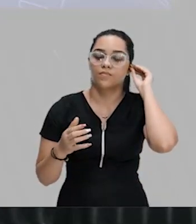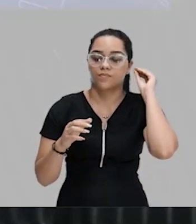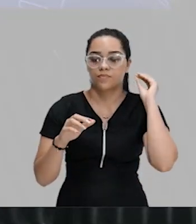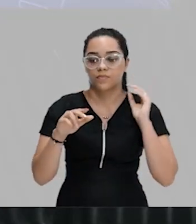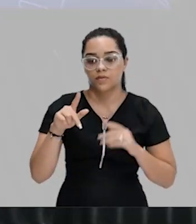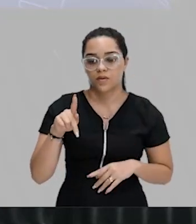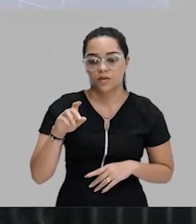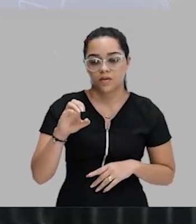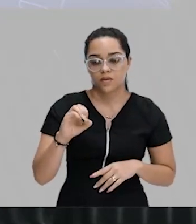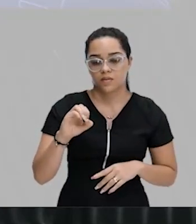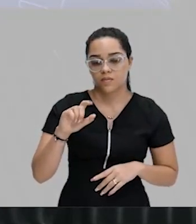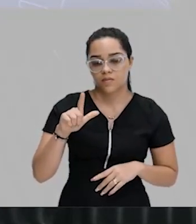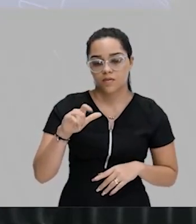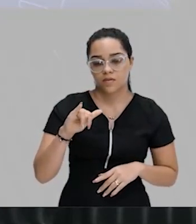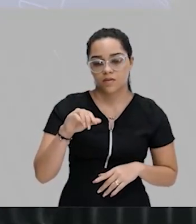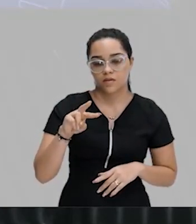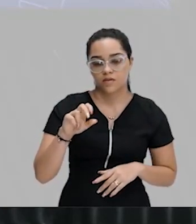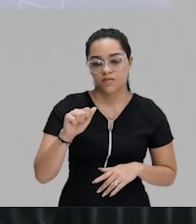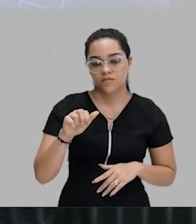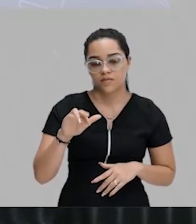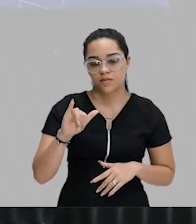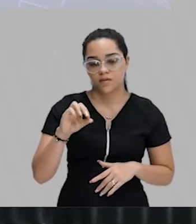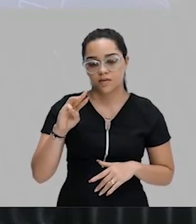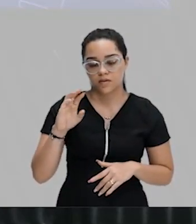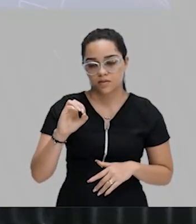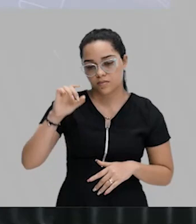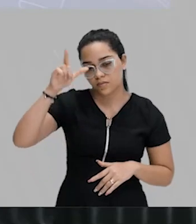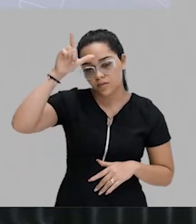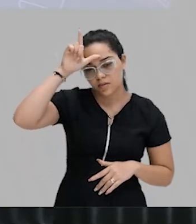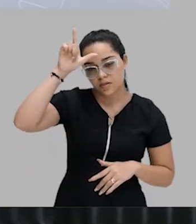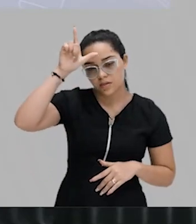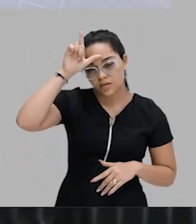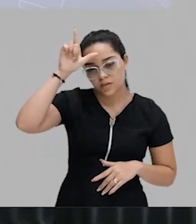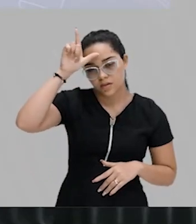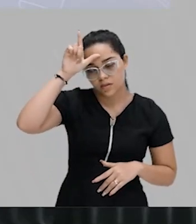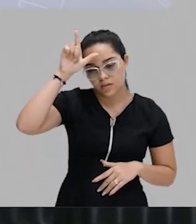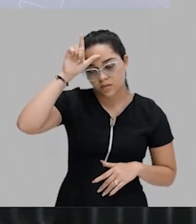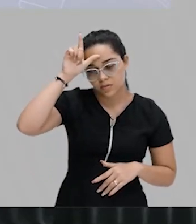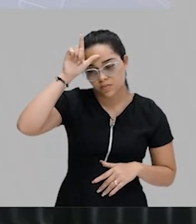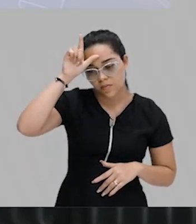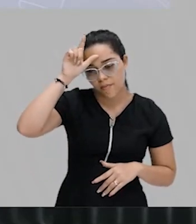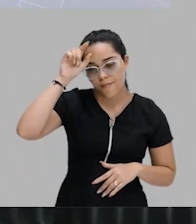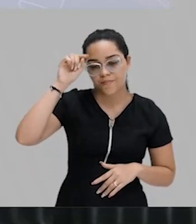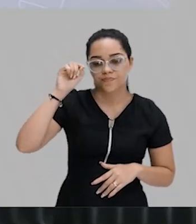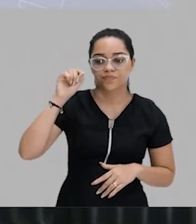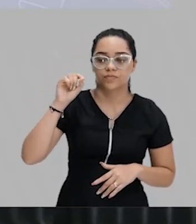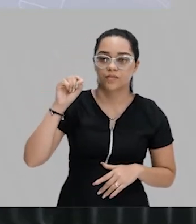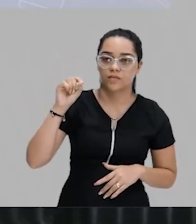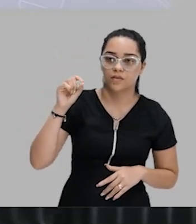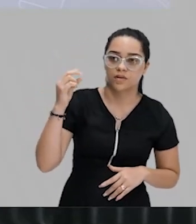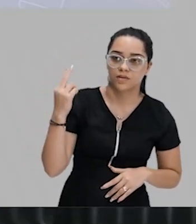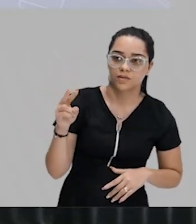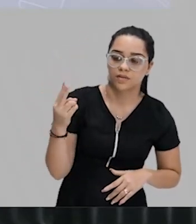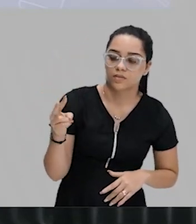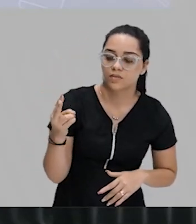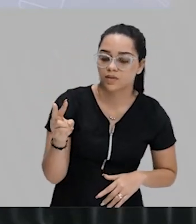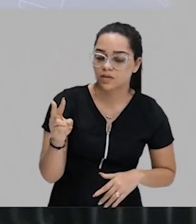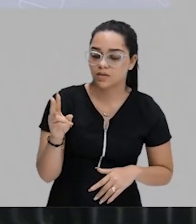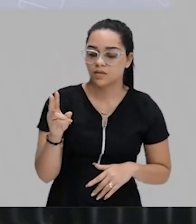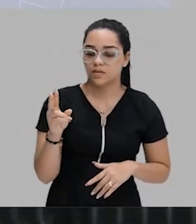bolivarismo pregado pelo líder e presidente da Venezuela, representante da